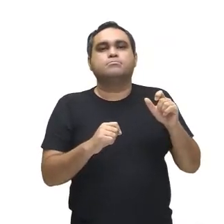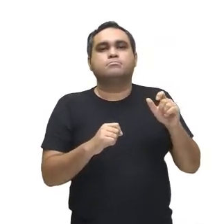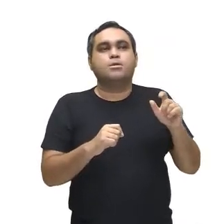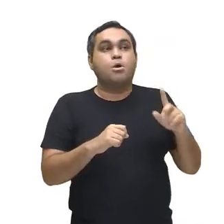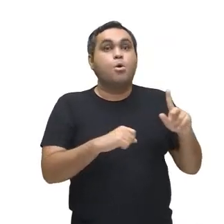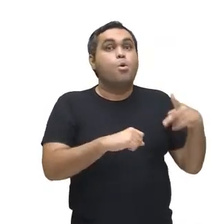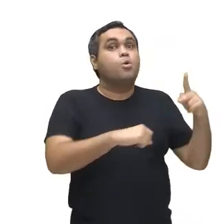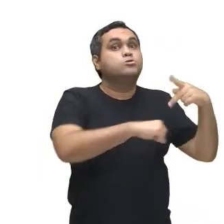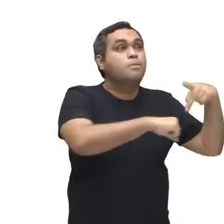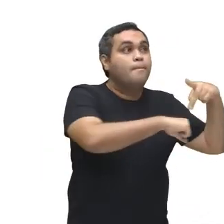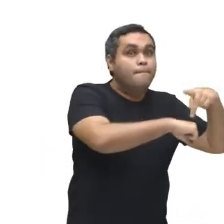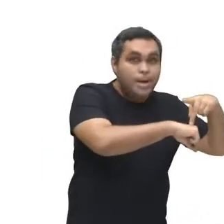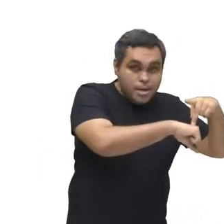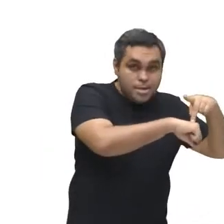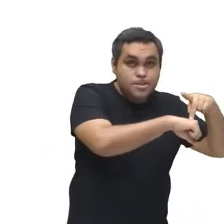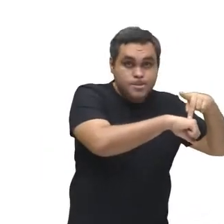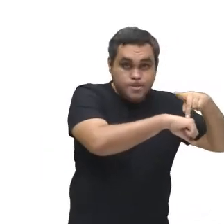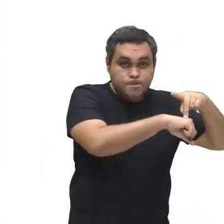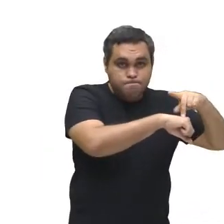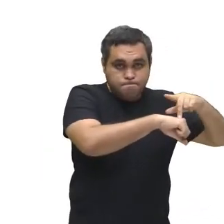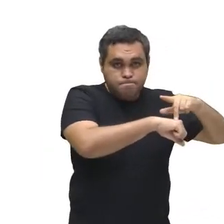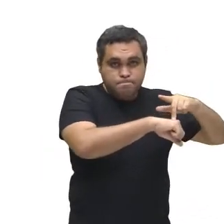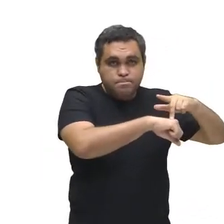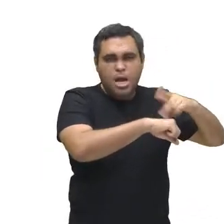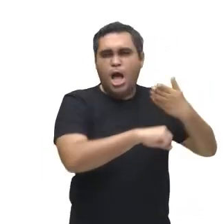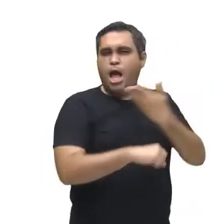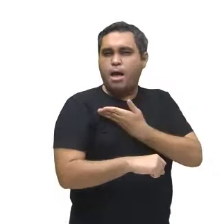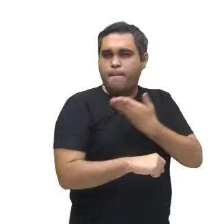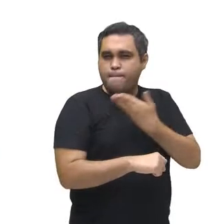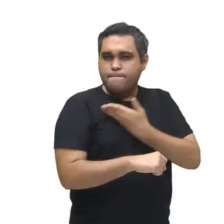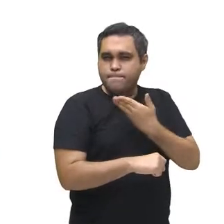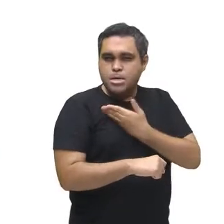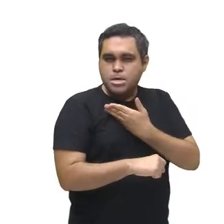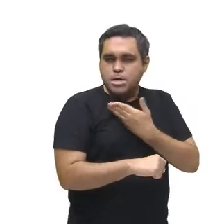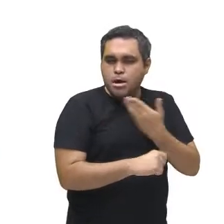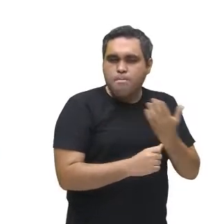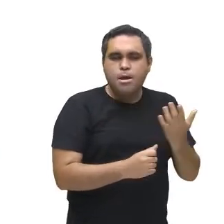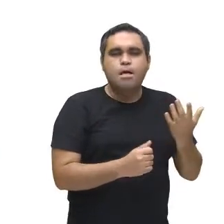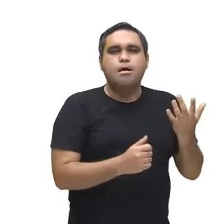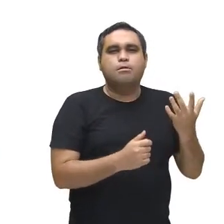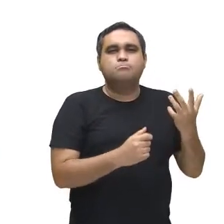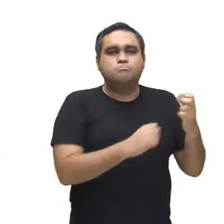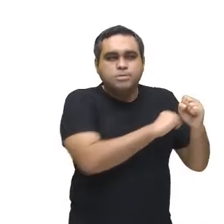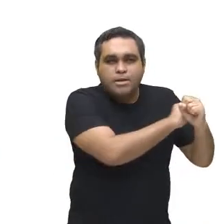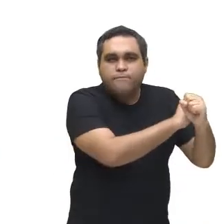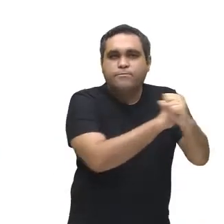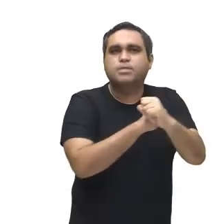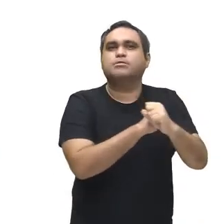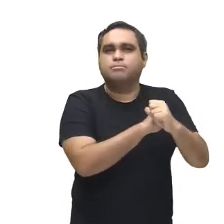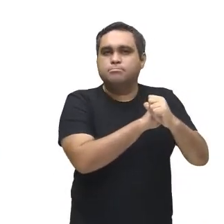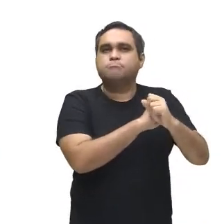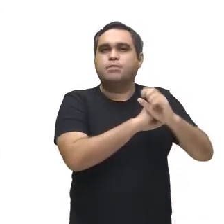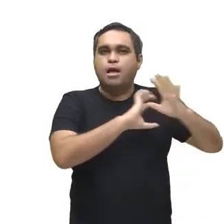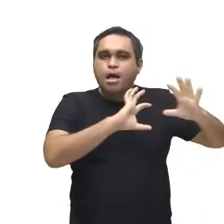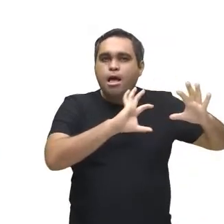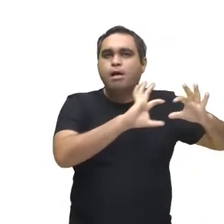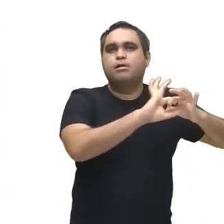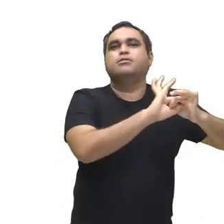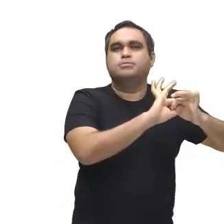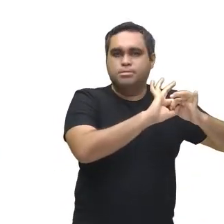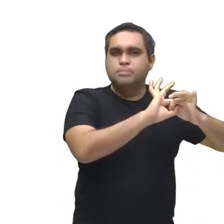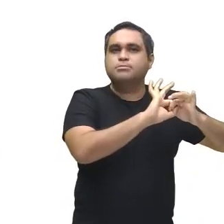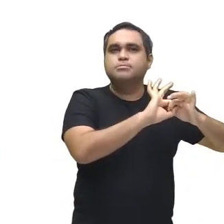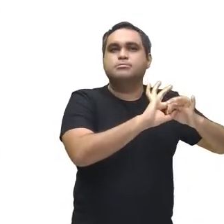eles podem se aliar para se precaver de futuramente um conflito armado. Foi justamente o que aconteceu